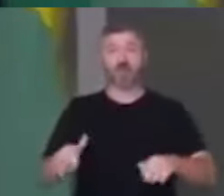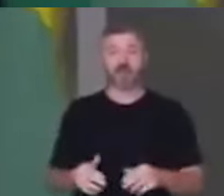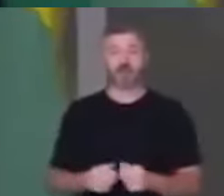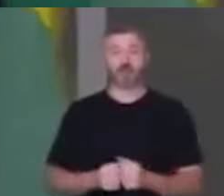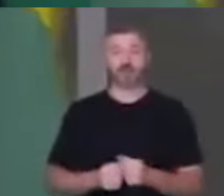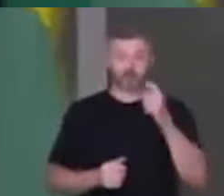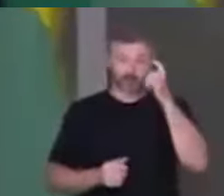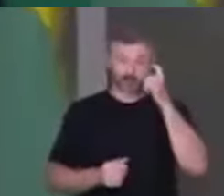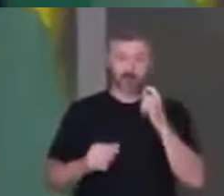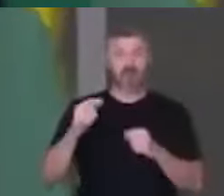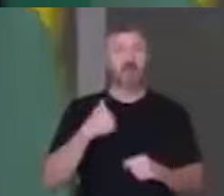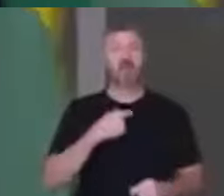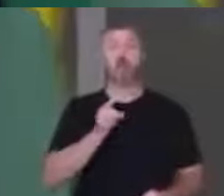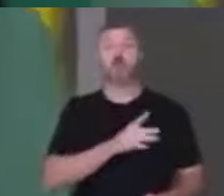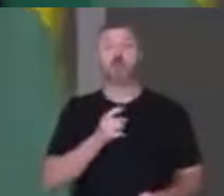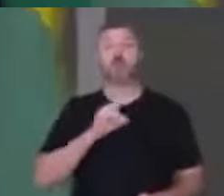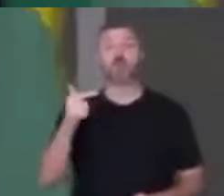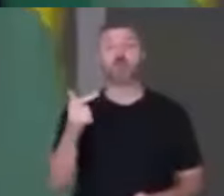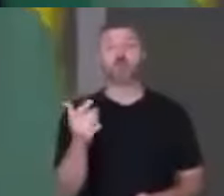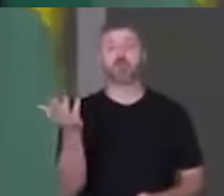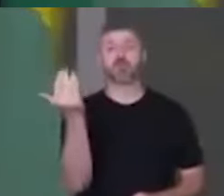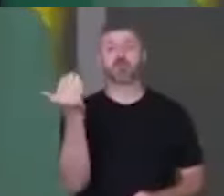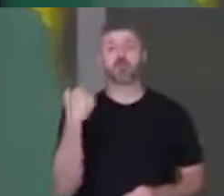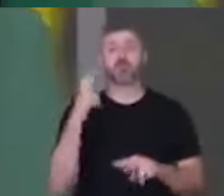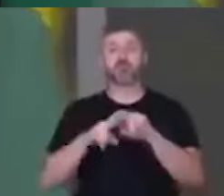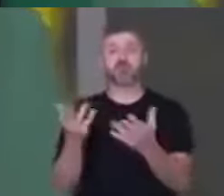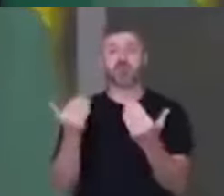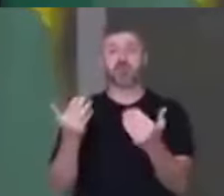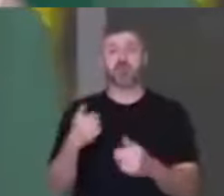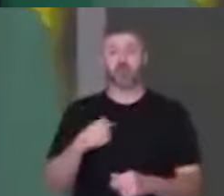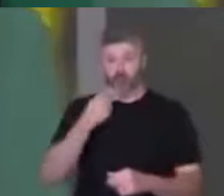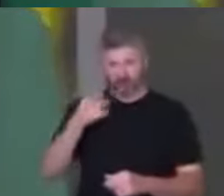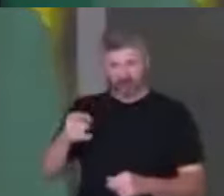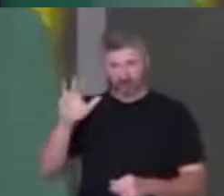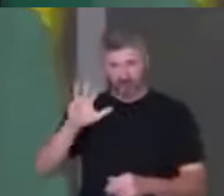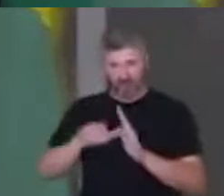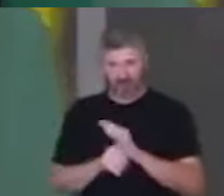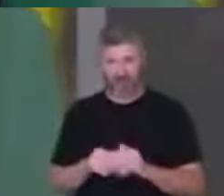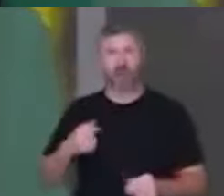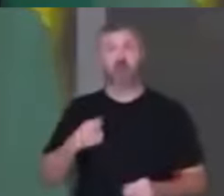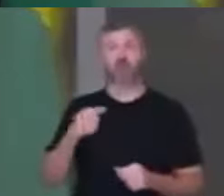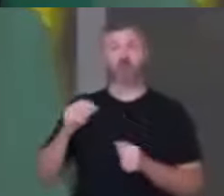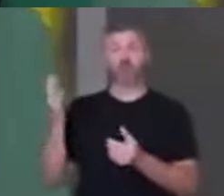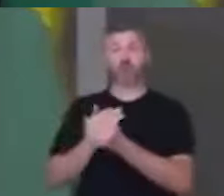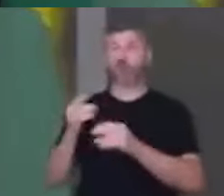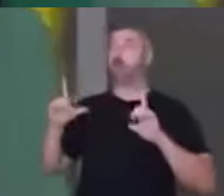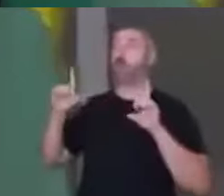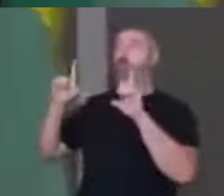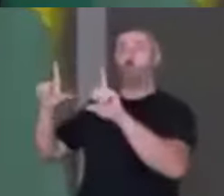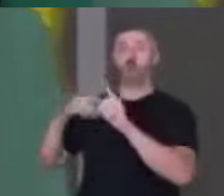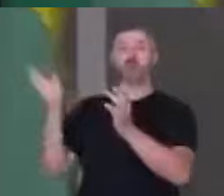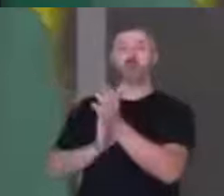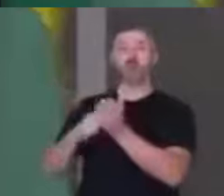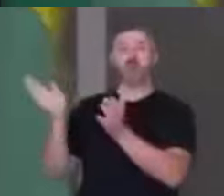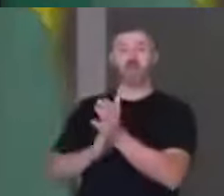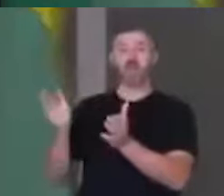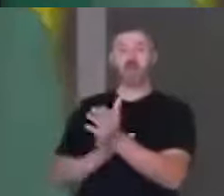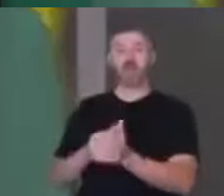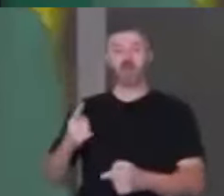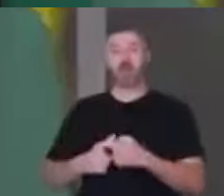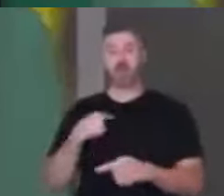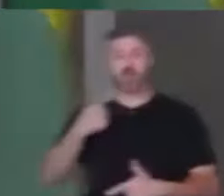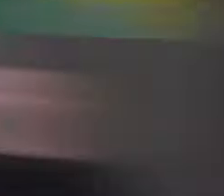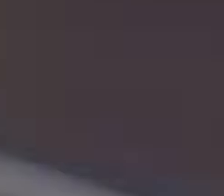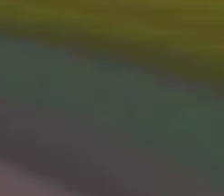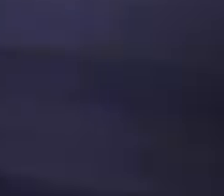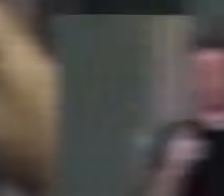derrubar. Não tenho medo de vocês. Me bota na cadeia porque eu chamei Lula de ladrão, que eu vou colocar minha sentença num quadro e vou bater palma, porque eu não tenho problema